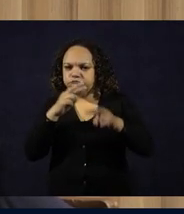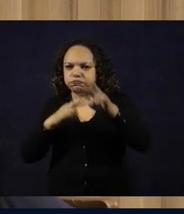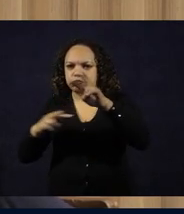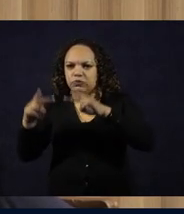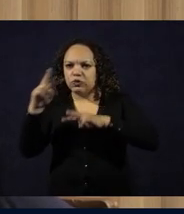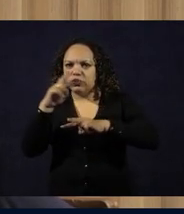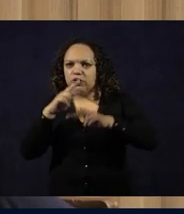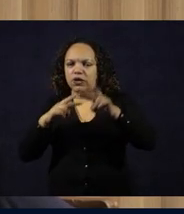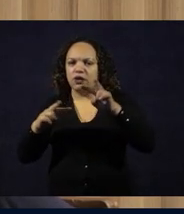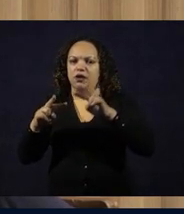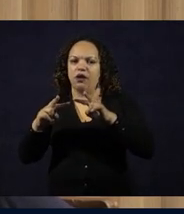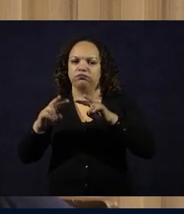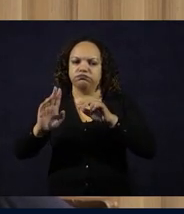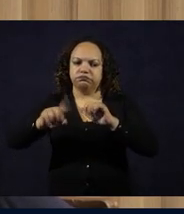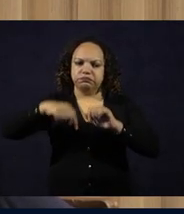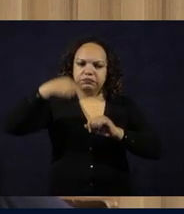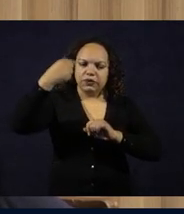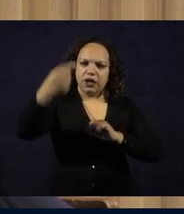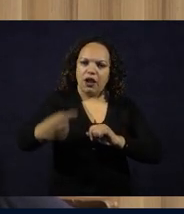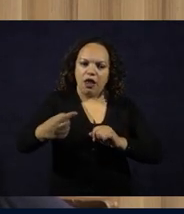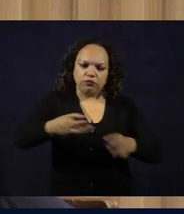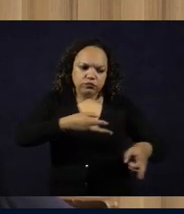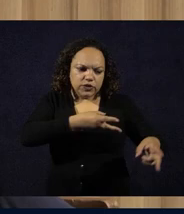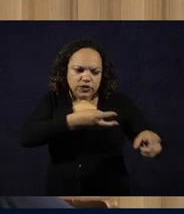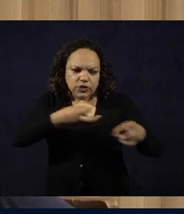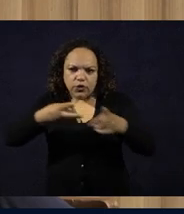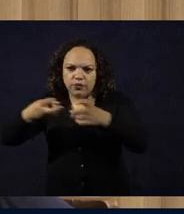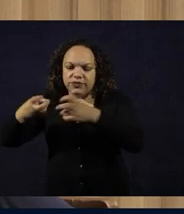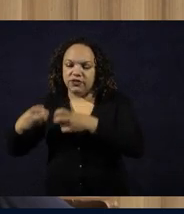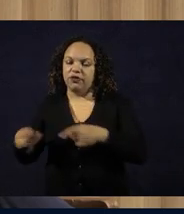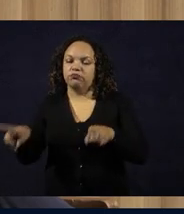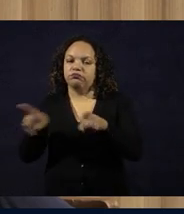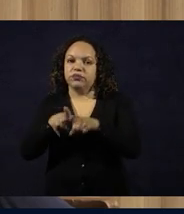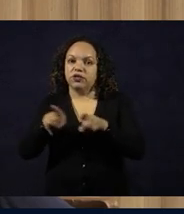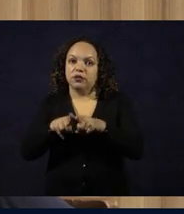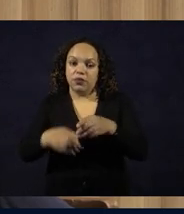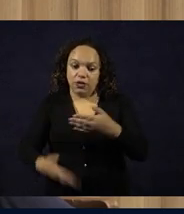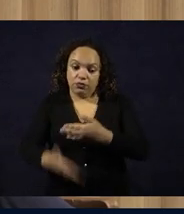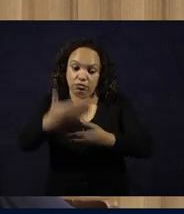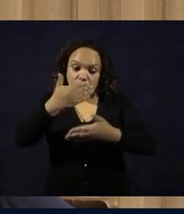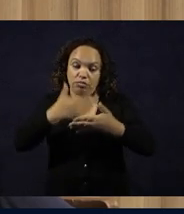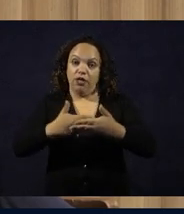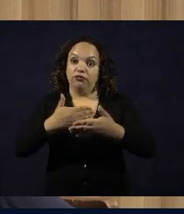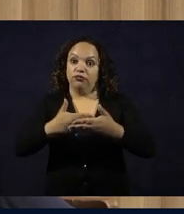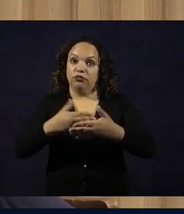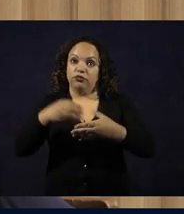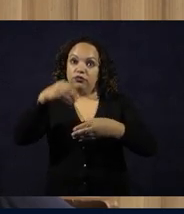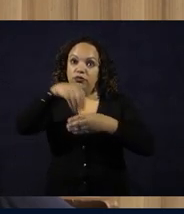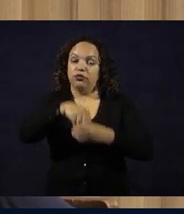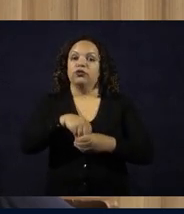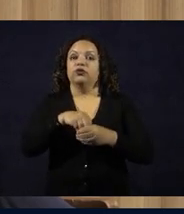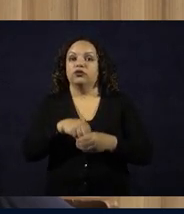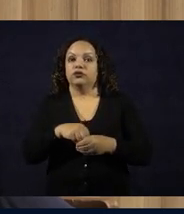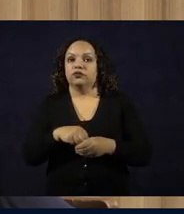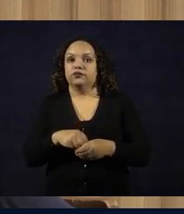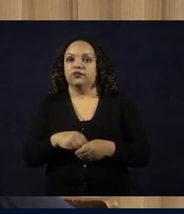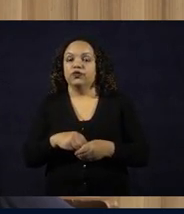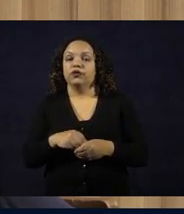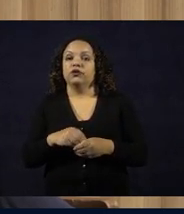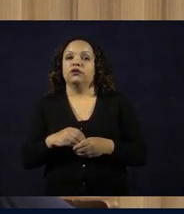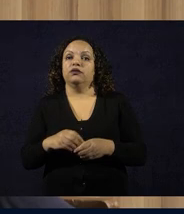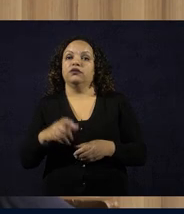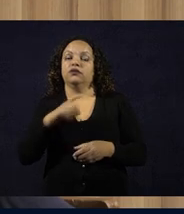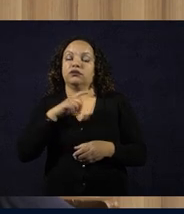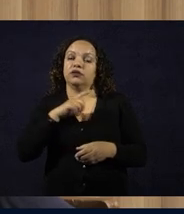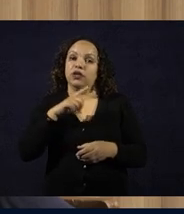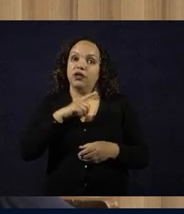e dentro da porta para dentro que é um pouco que o Ricardo falou da porta para dentro né que que nós fizemos assim de inovação